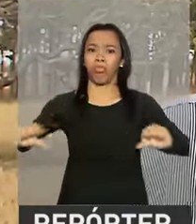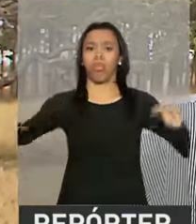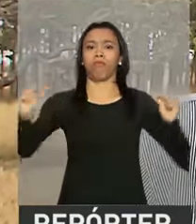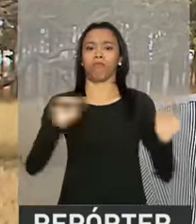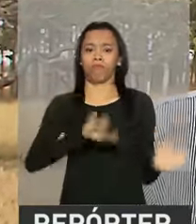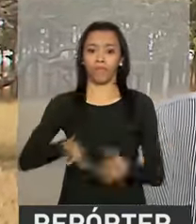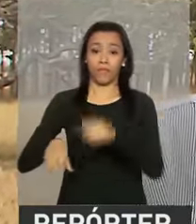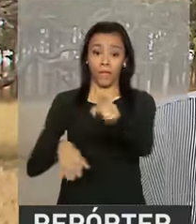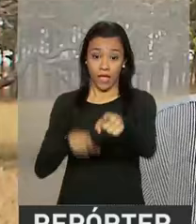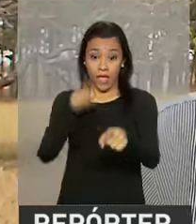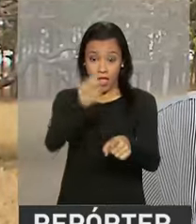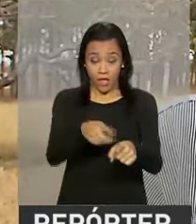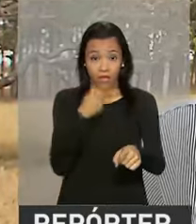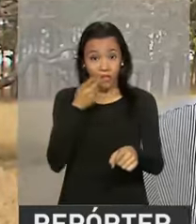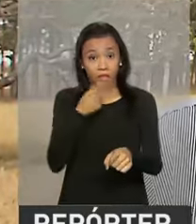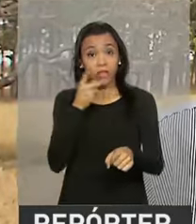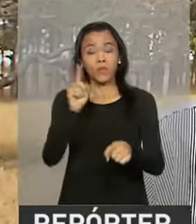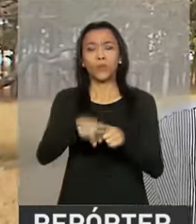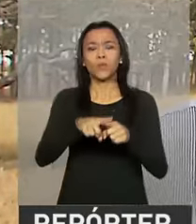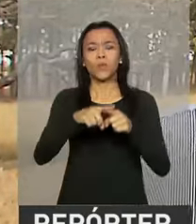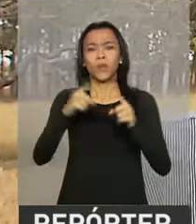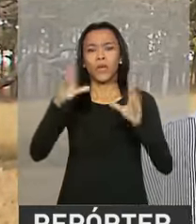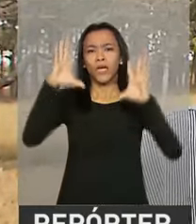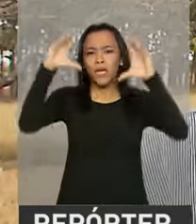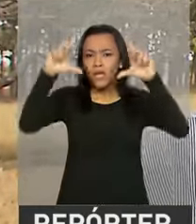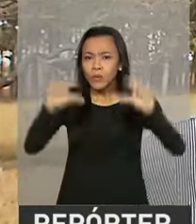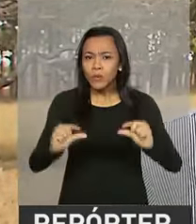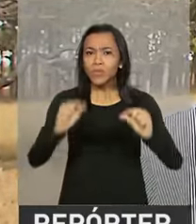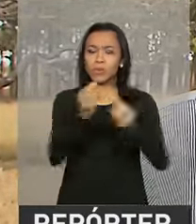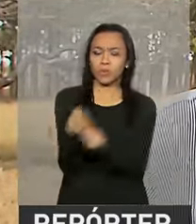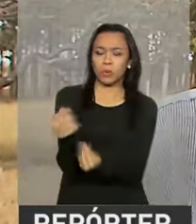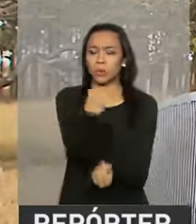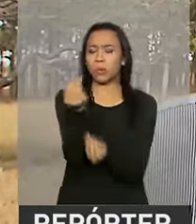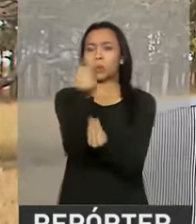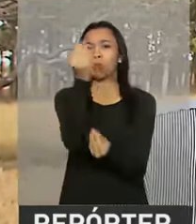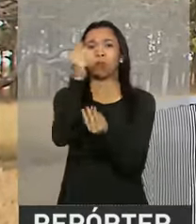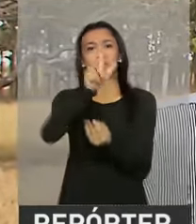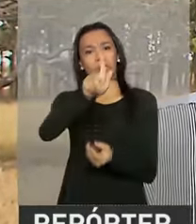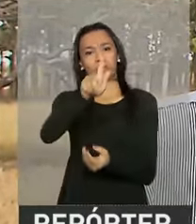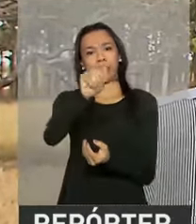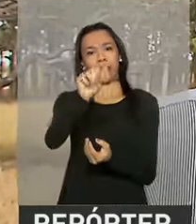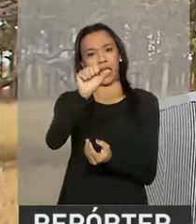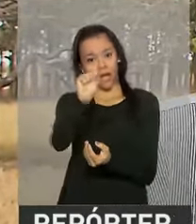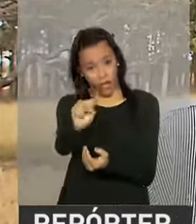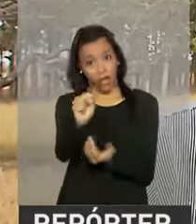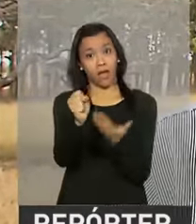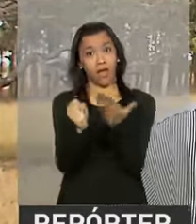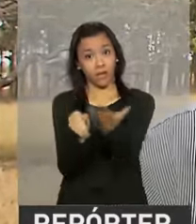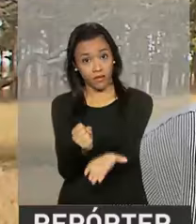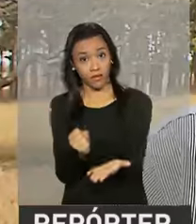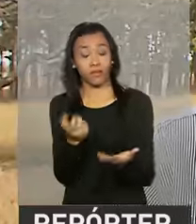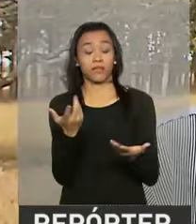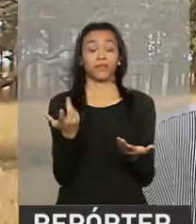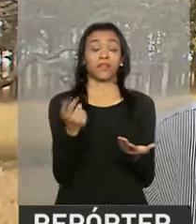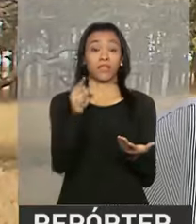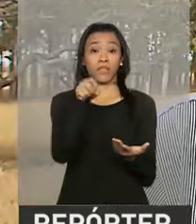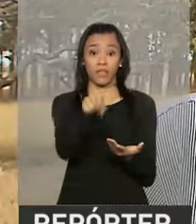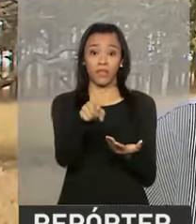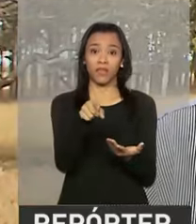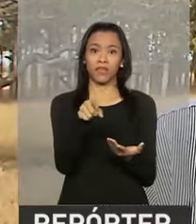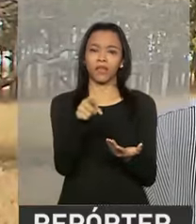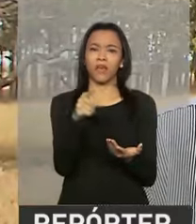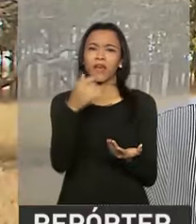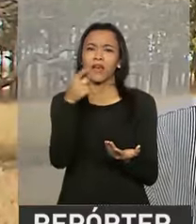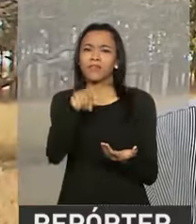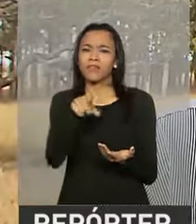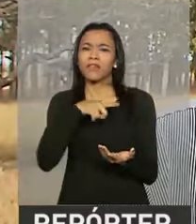do efeito estufa pelo sequestro de carbono, redução de emissão de outros gases, como o óxido nitroso, que é um dos gases que a